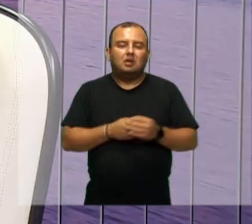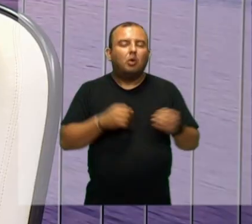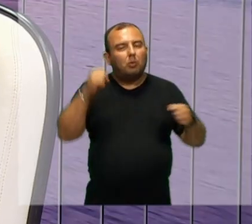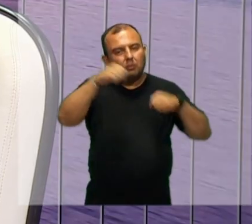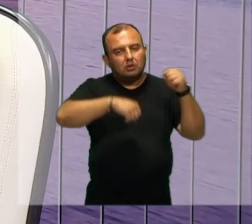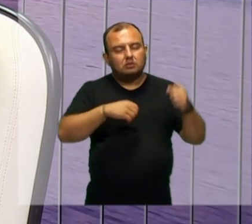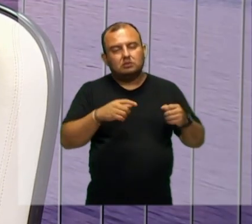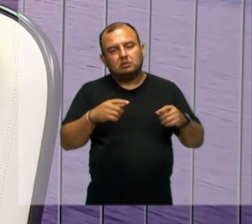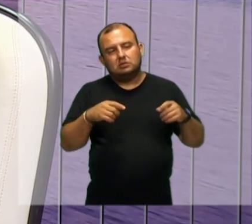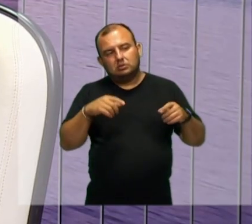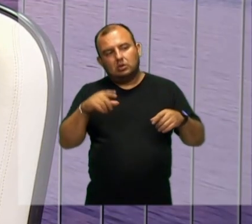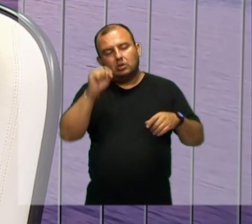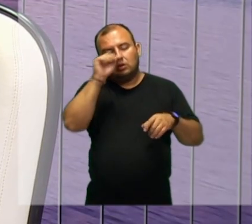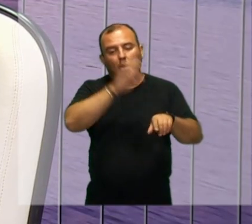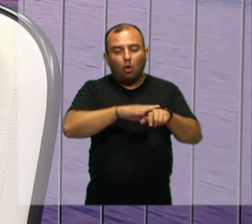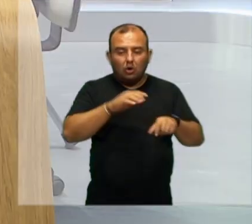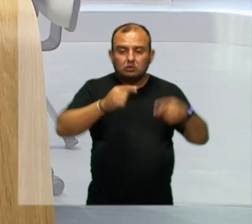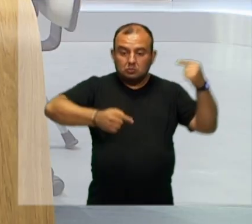né? Para conseguir ter